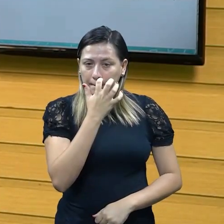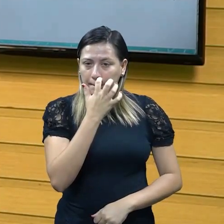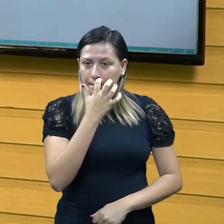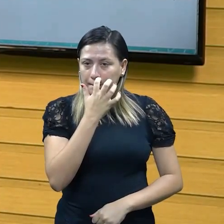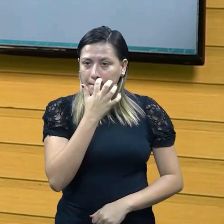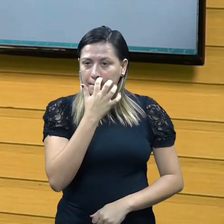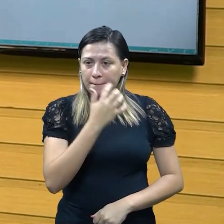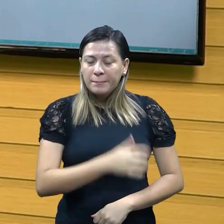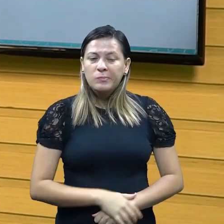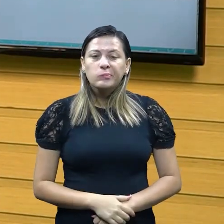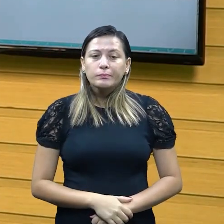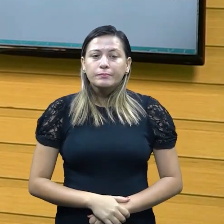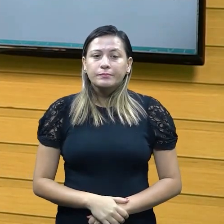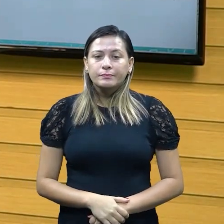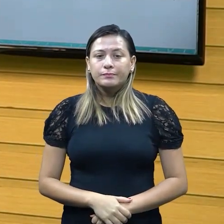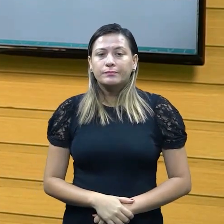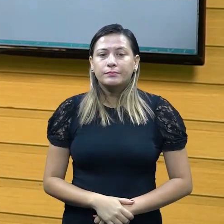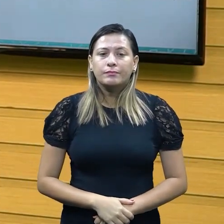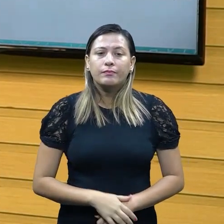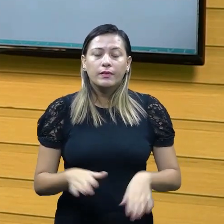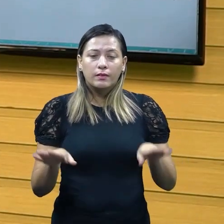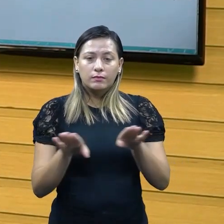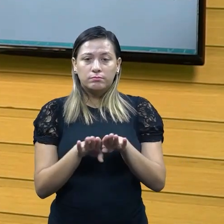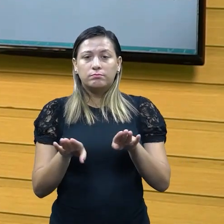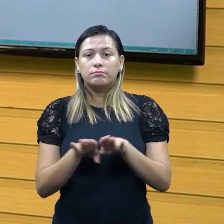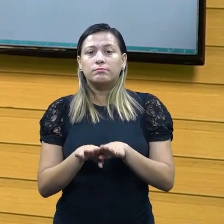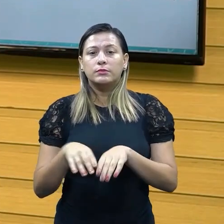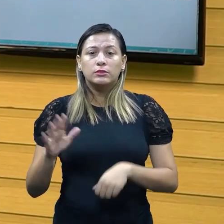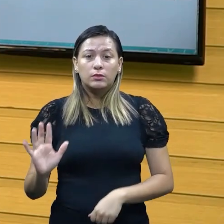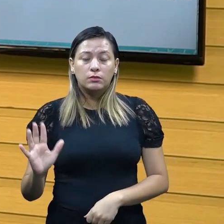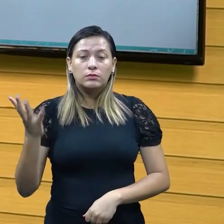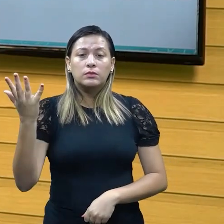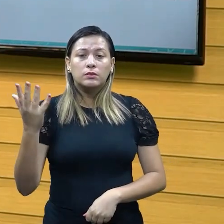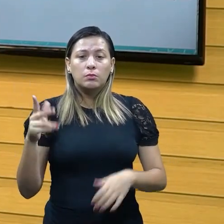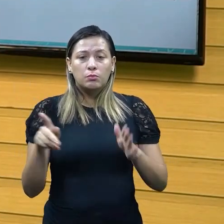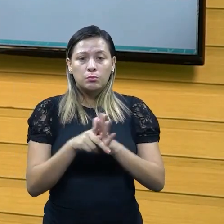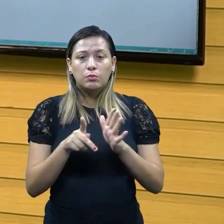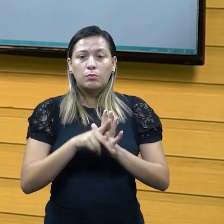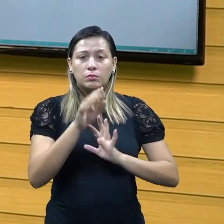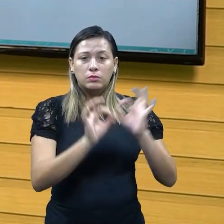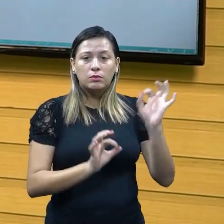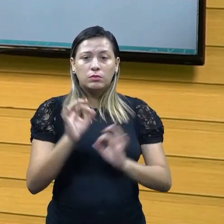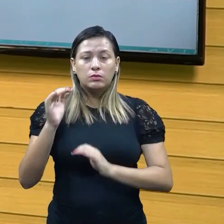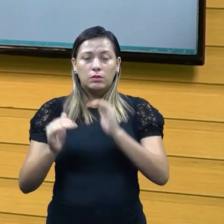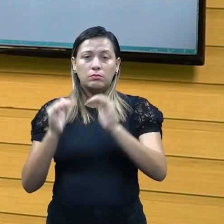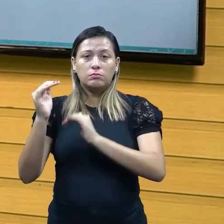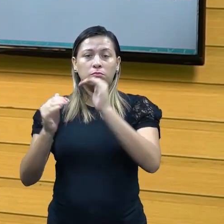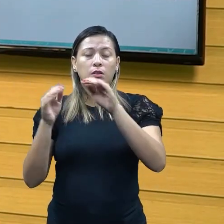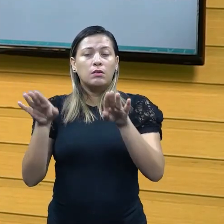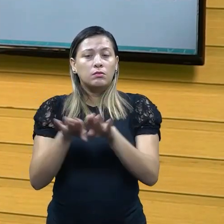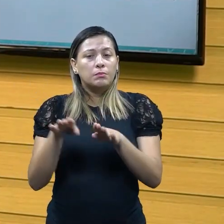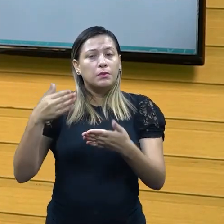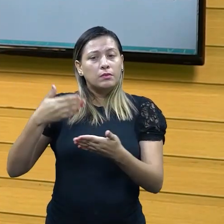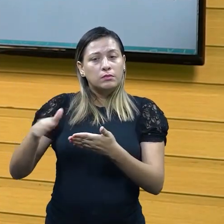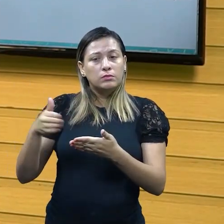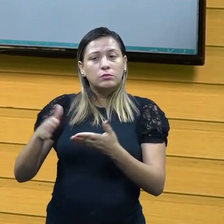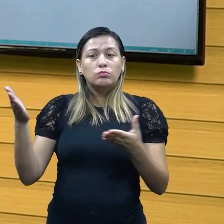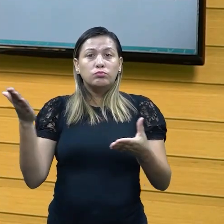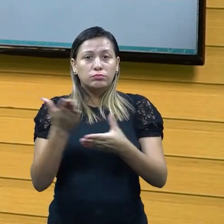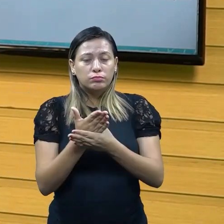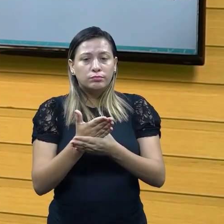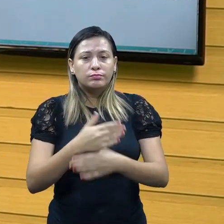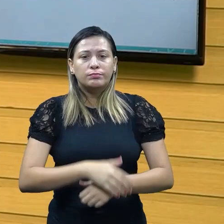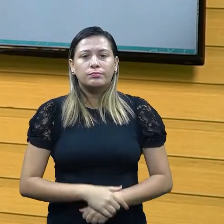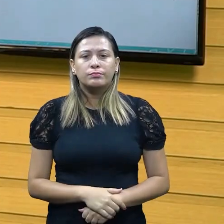E na existência de fatos impeditivos da formação, desenvolvimento e extinção do processo, bem